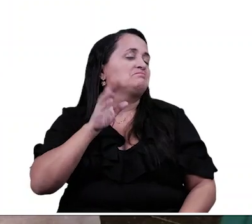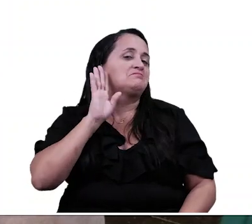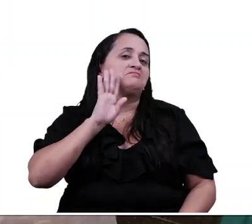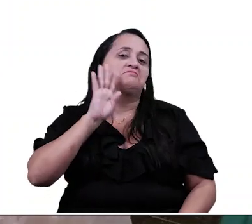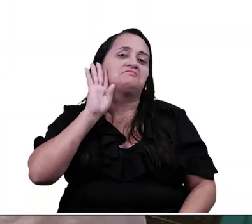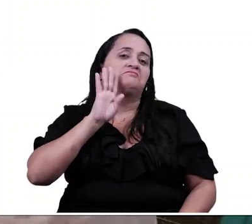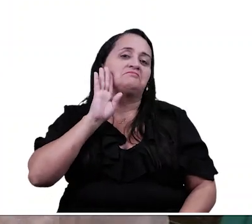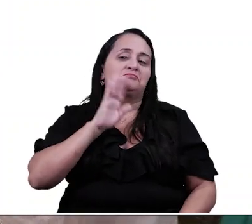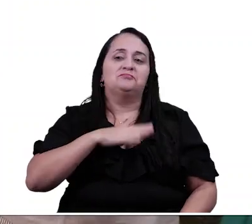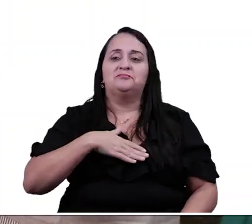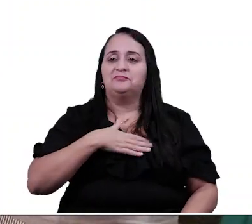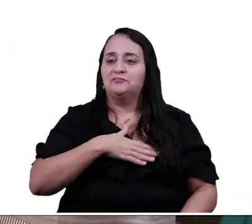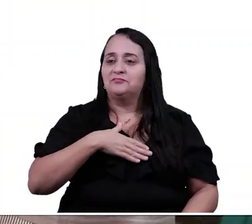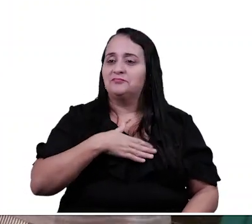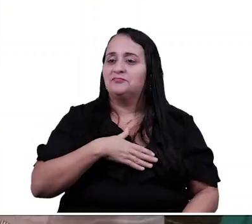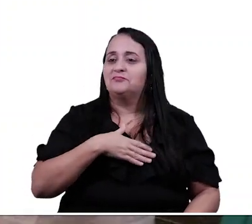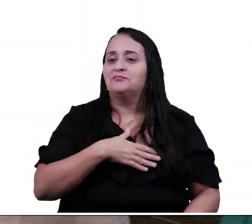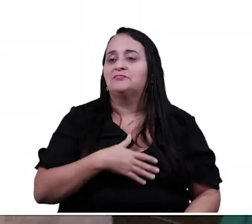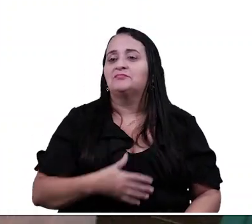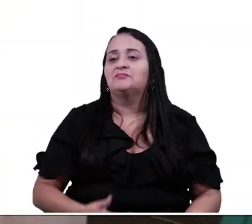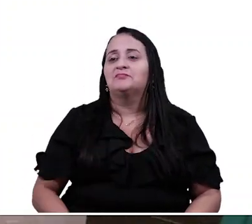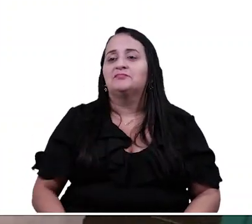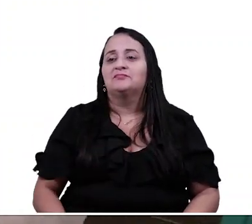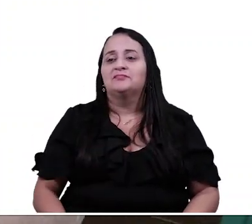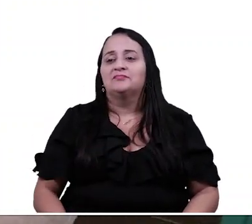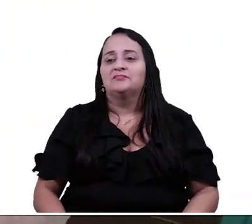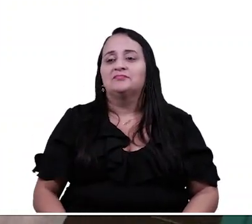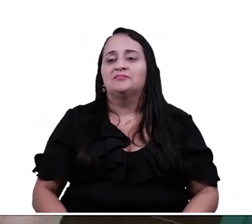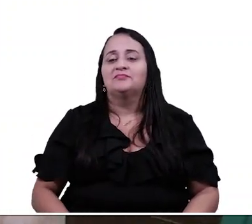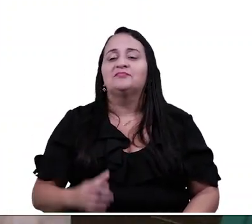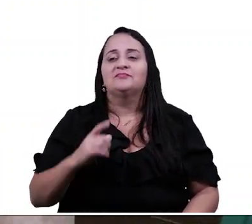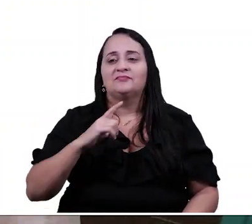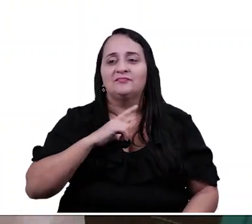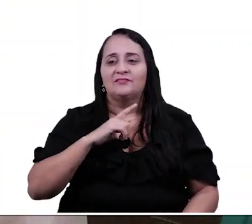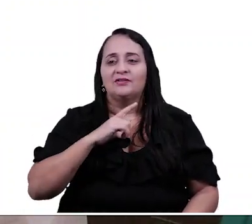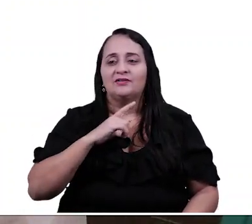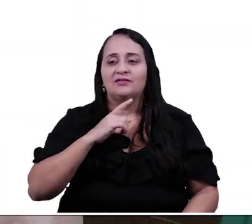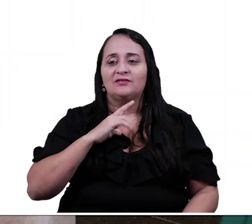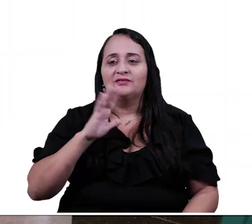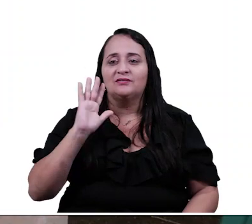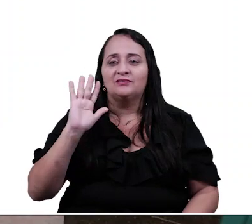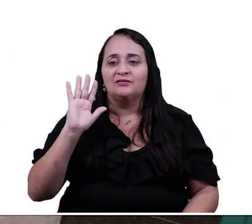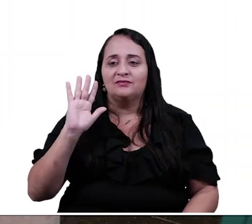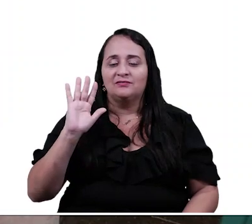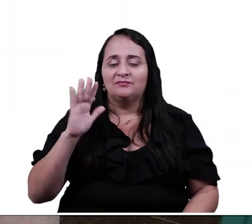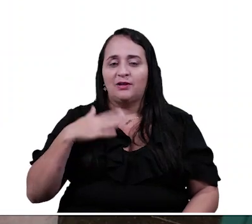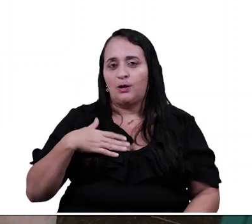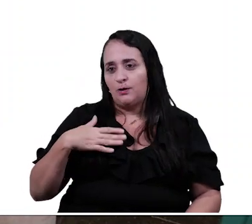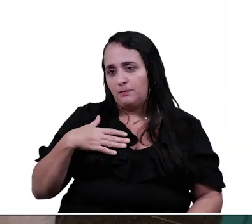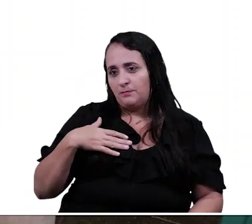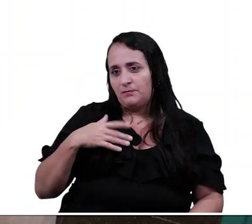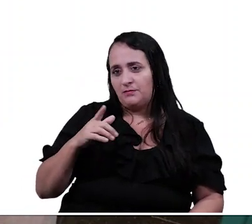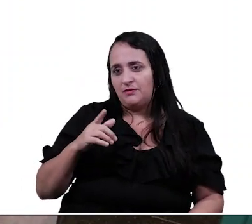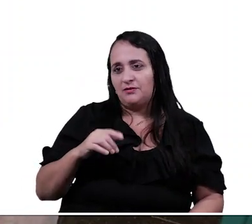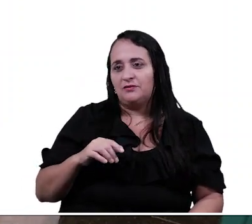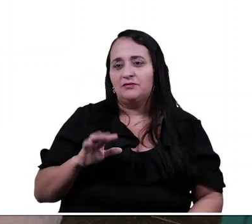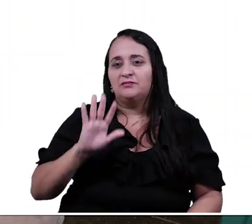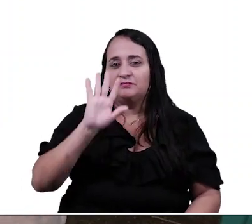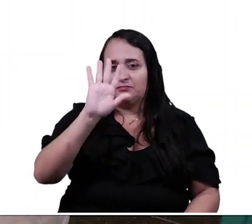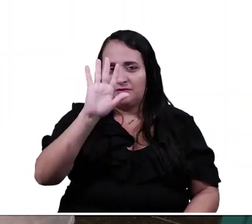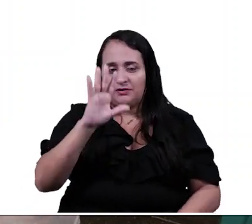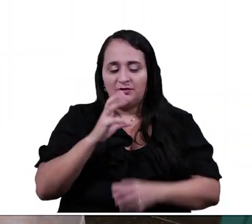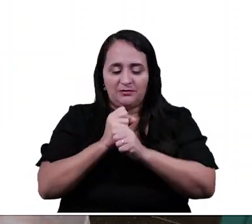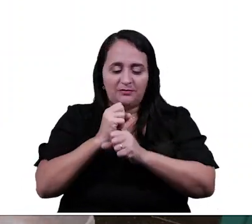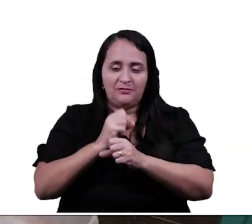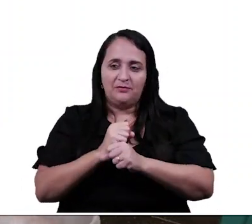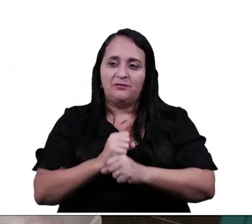bola. Pronto. Aqui, acho que tem troco aí, eu nem contei, viu? Acho que tem mesmo. Pronto. Tem. Aqui é os meus, viu? Pronto. Deixa eu conferir